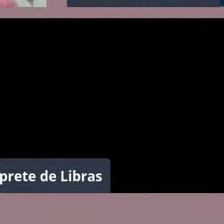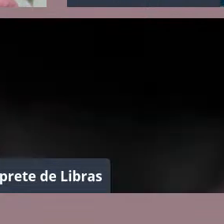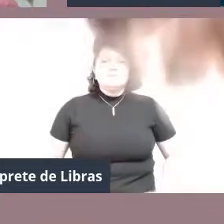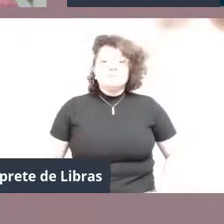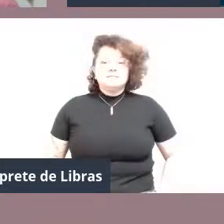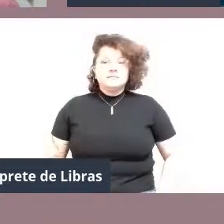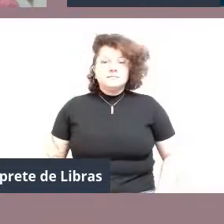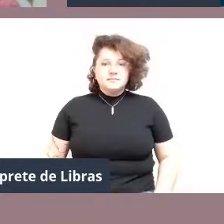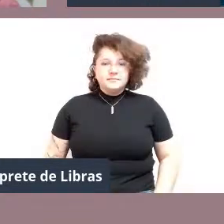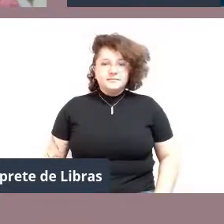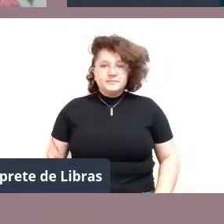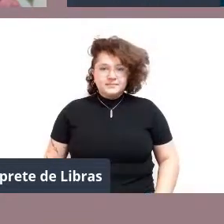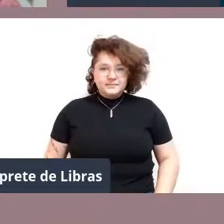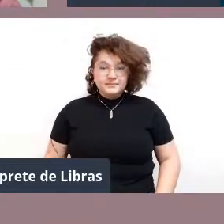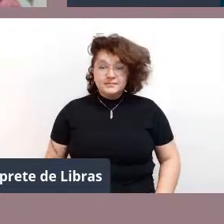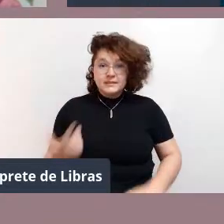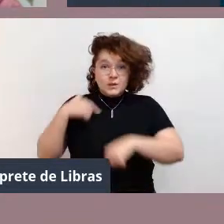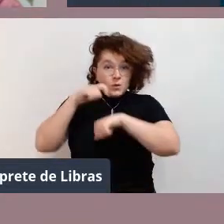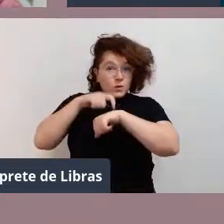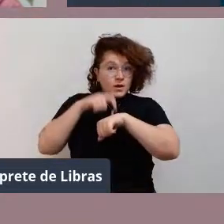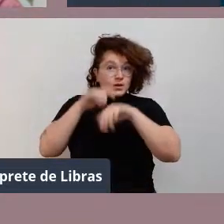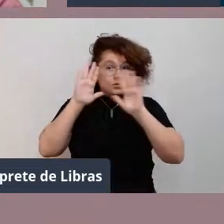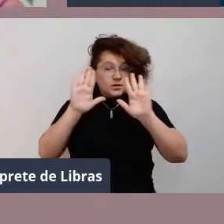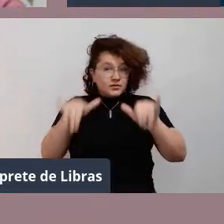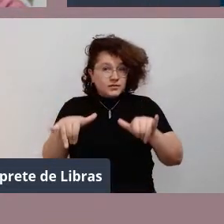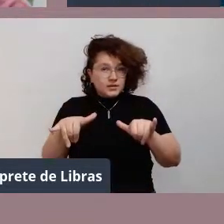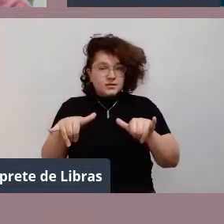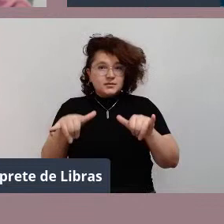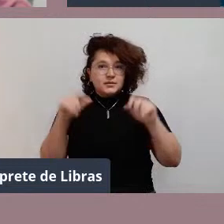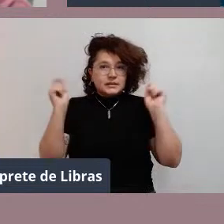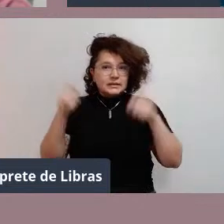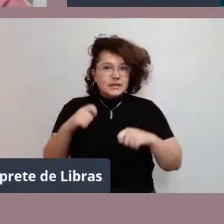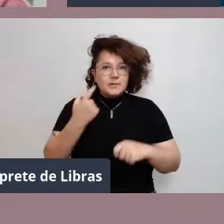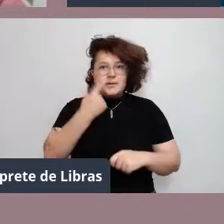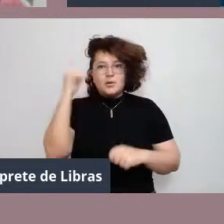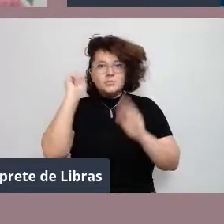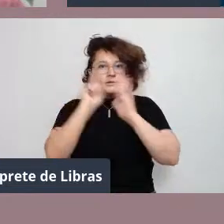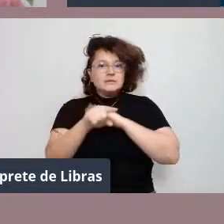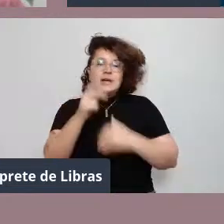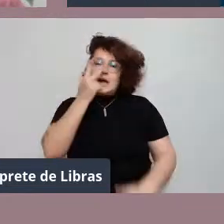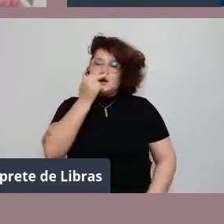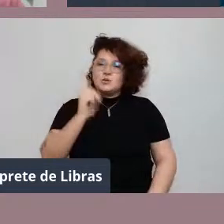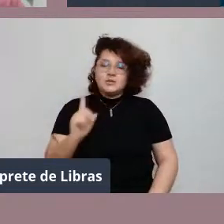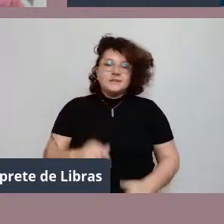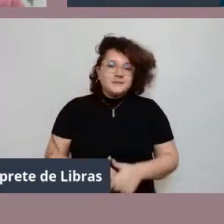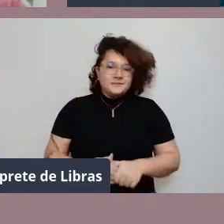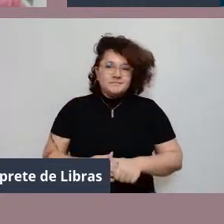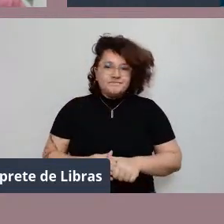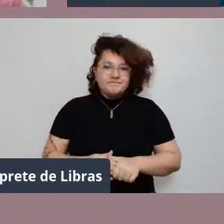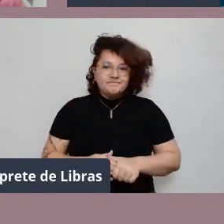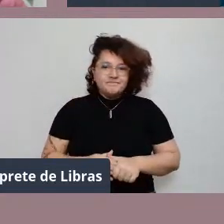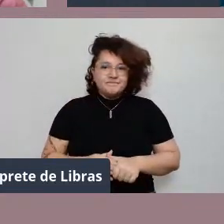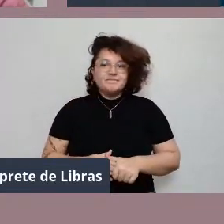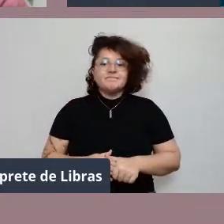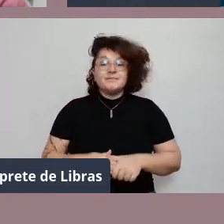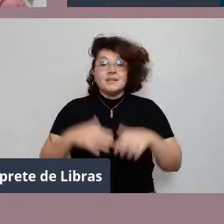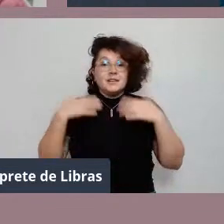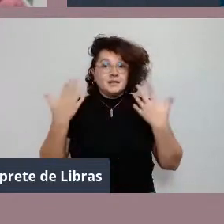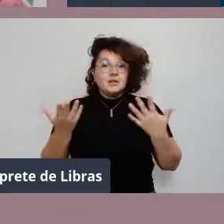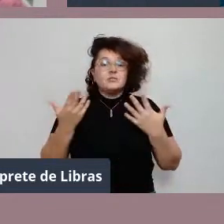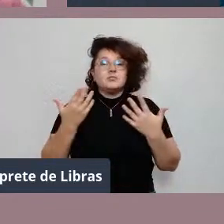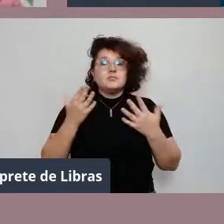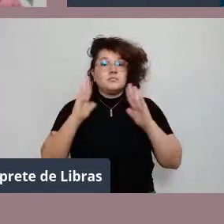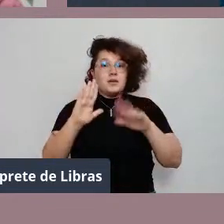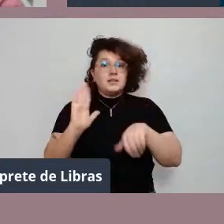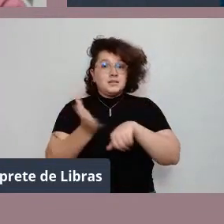gente se dá para mais, mas eu acho que não. Assim, então tá, eu queria... Eu vou divulgar antes da gente